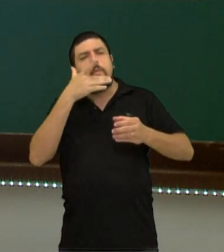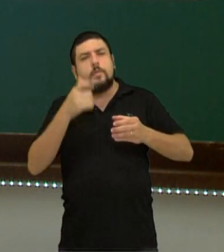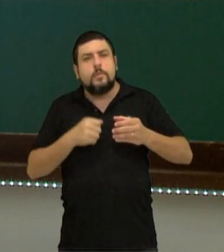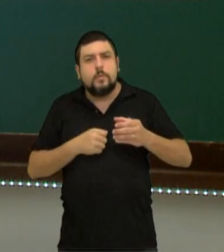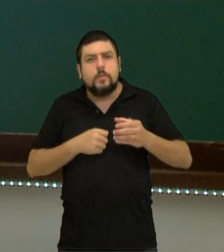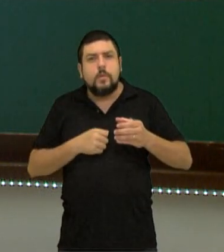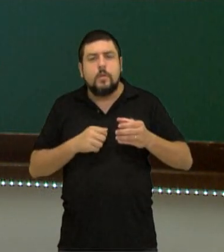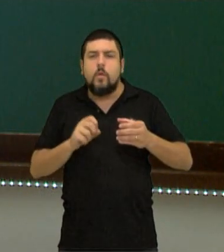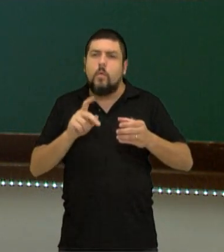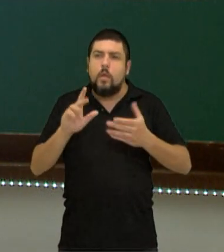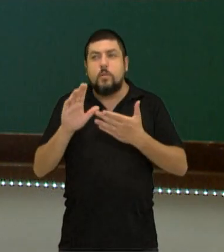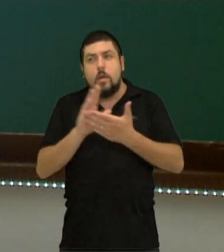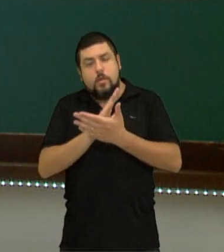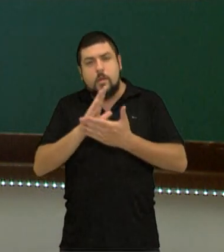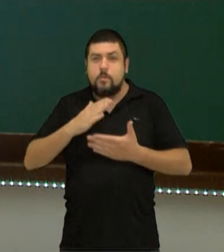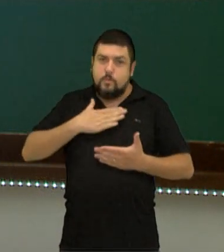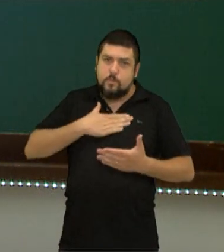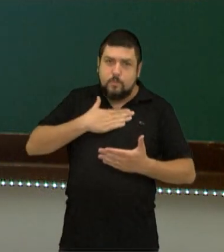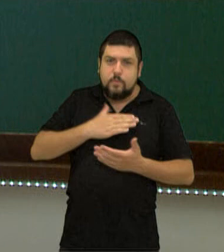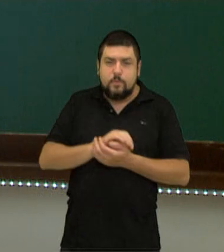Ok? Tem pessoas que gostam de tomar gelado.